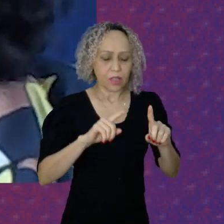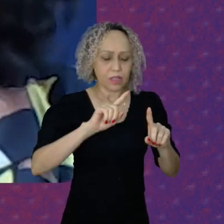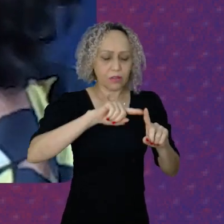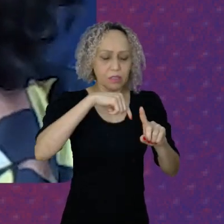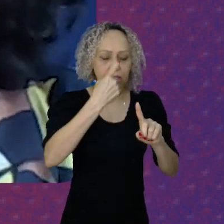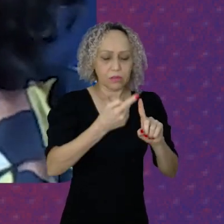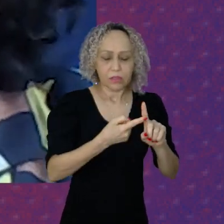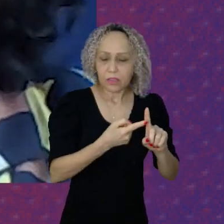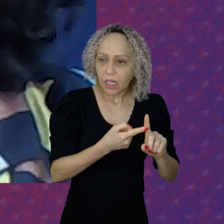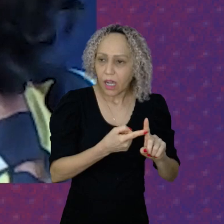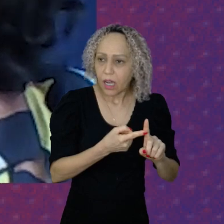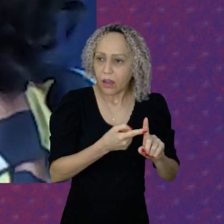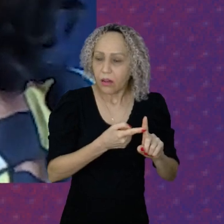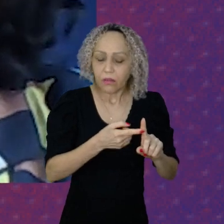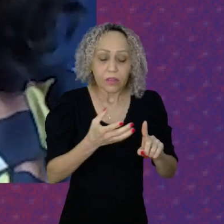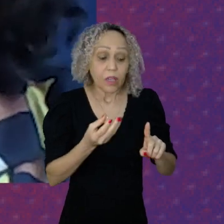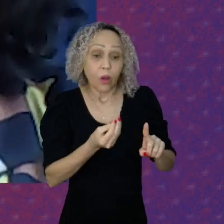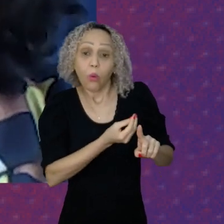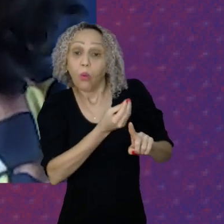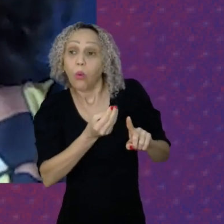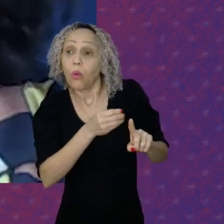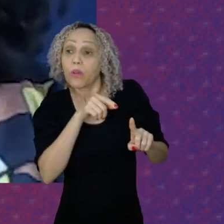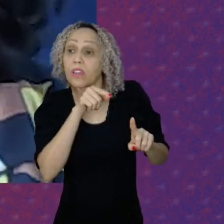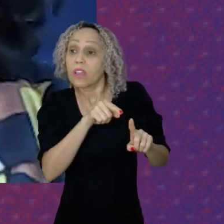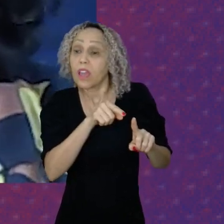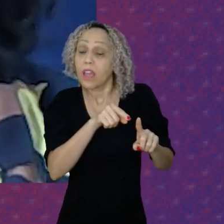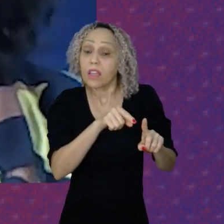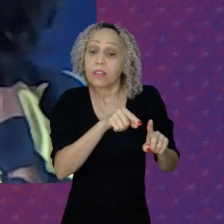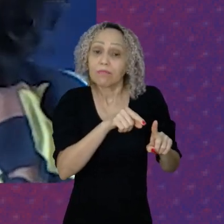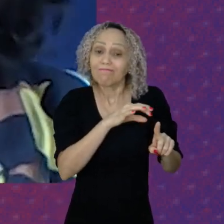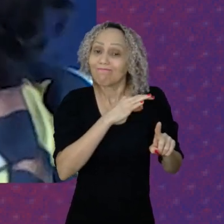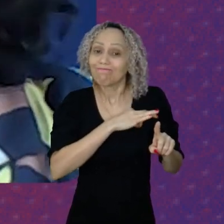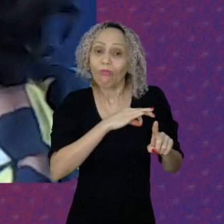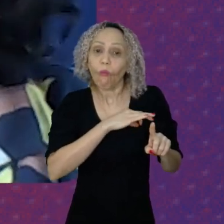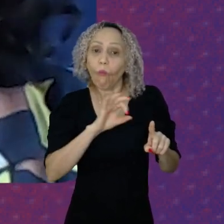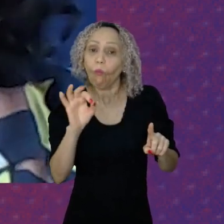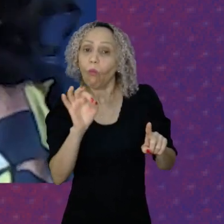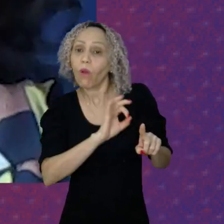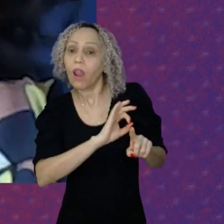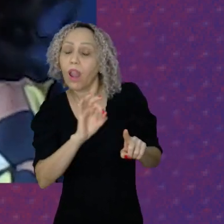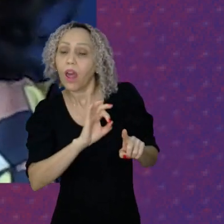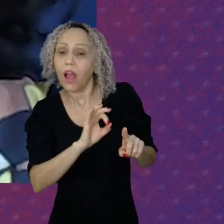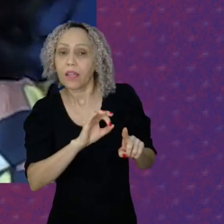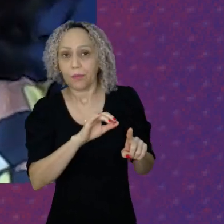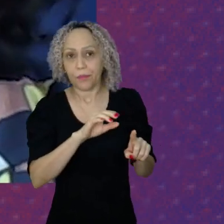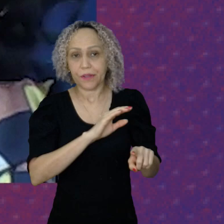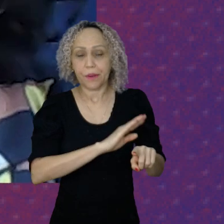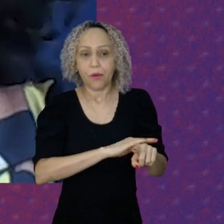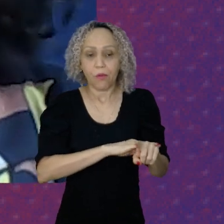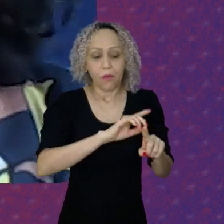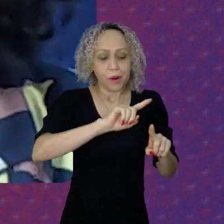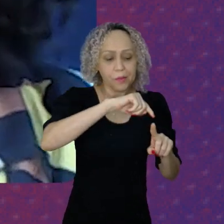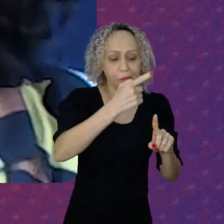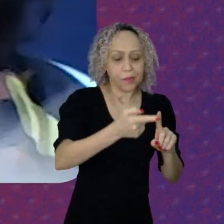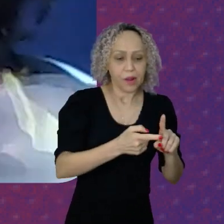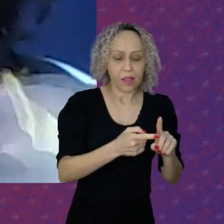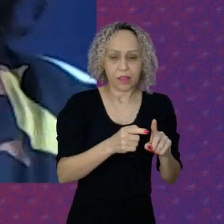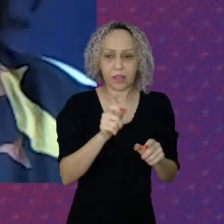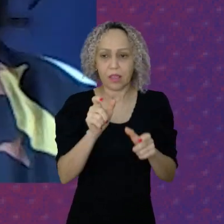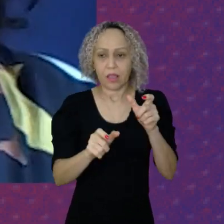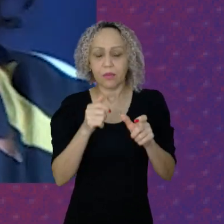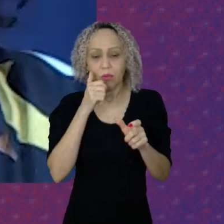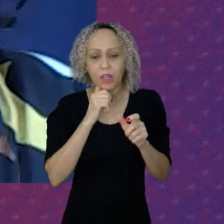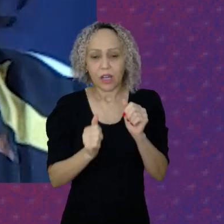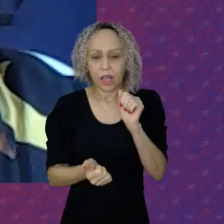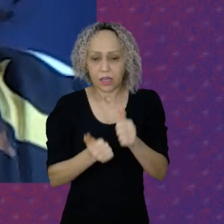porque elas não têm alternativa de renda quando estão em licença maternidade. Então,